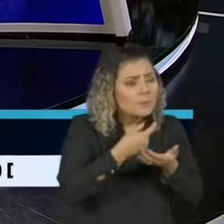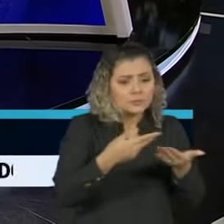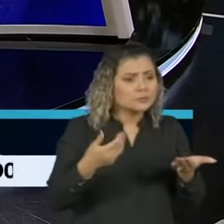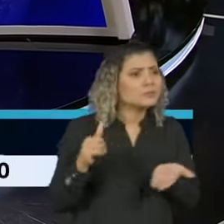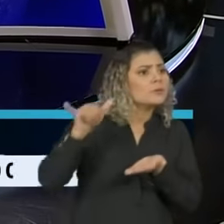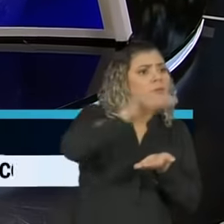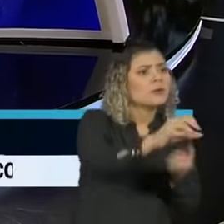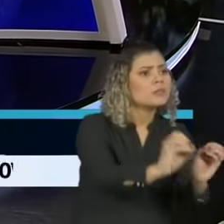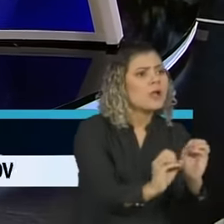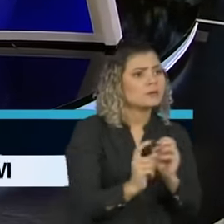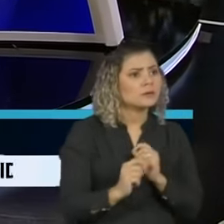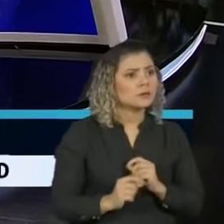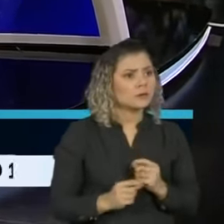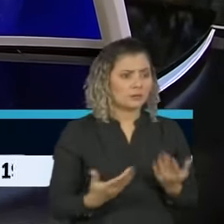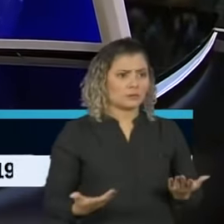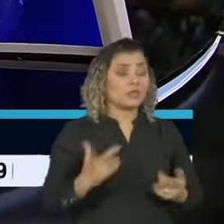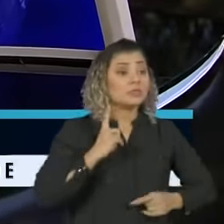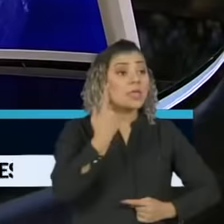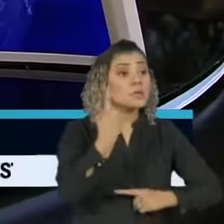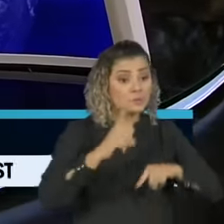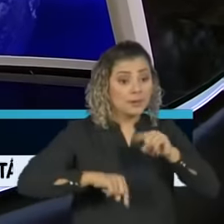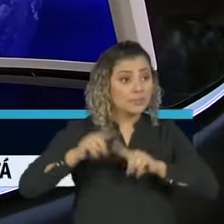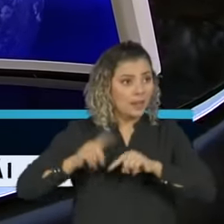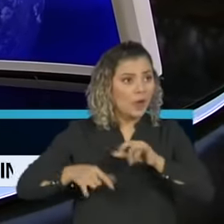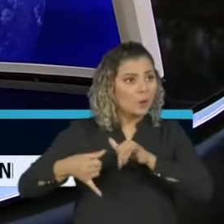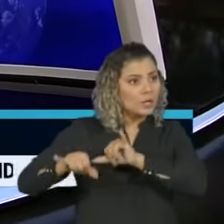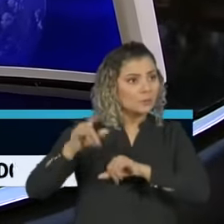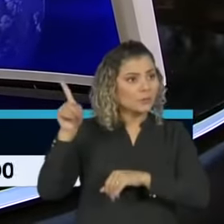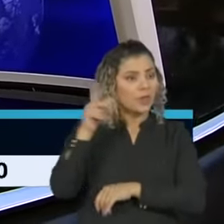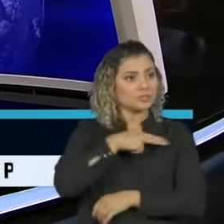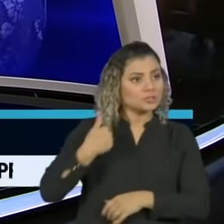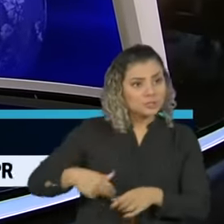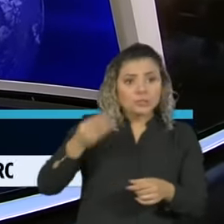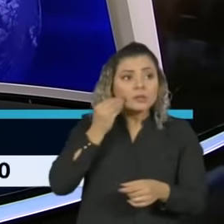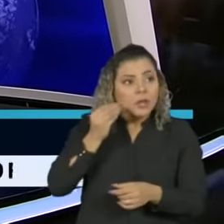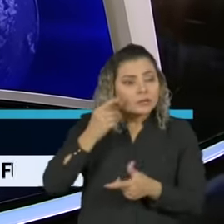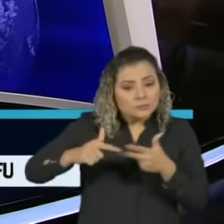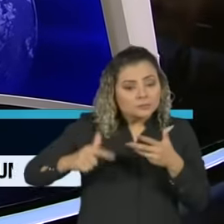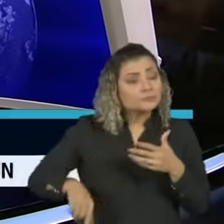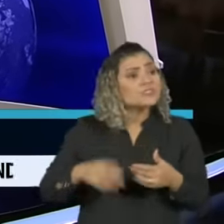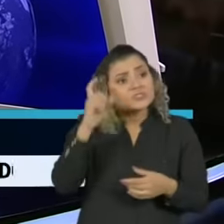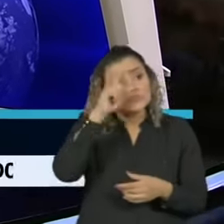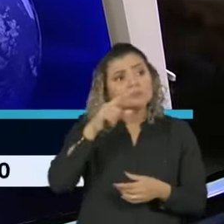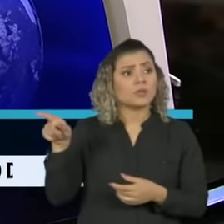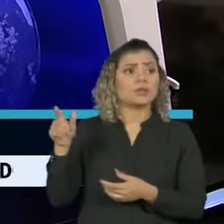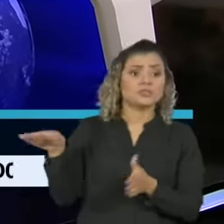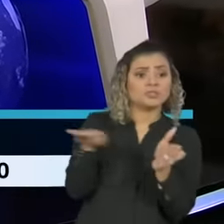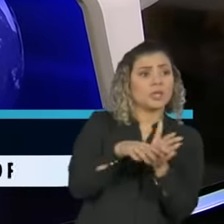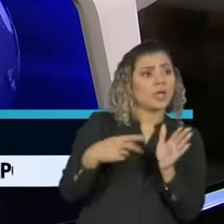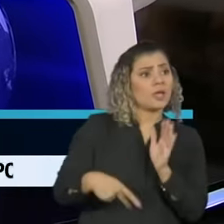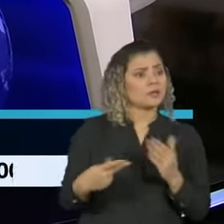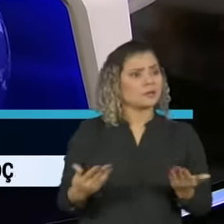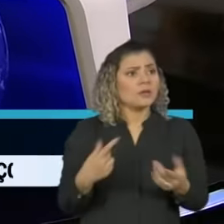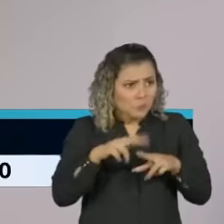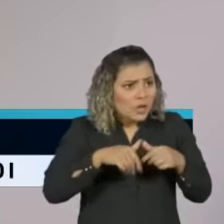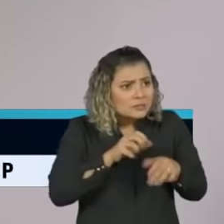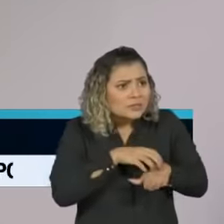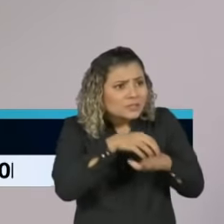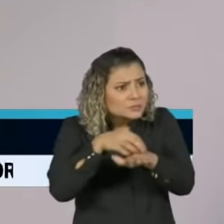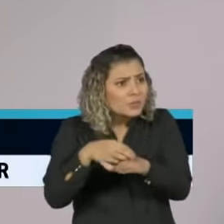China um componente novo aí de teste e tem dificuldade para sair de lá, para chegar por causa de transporte.